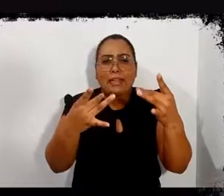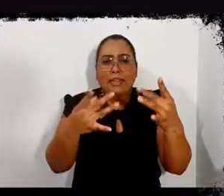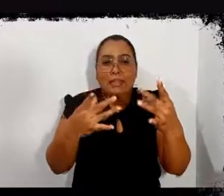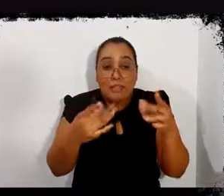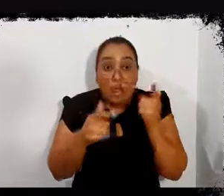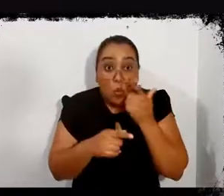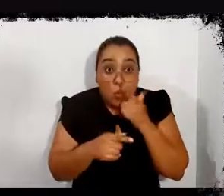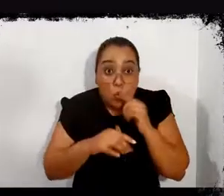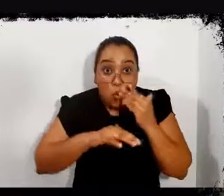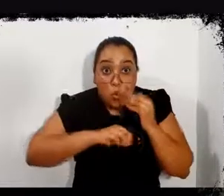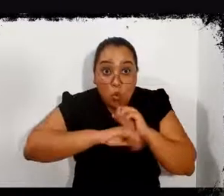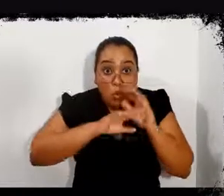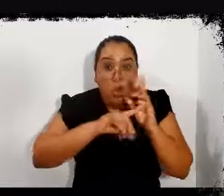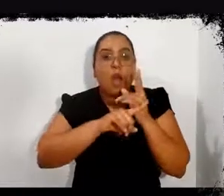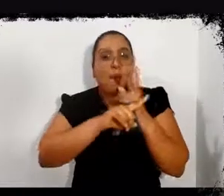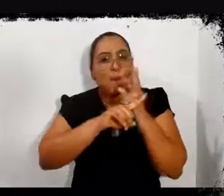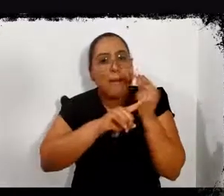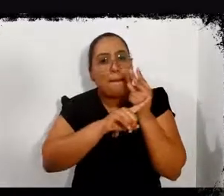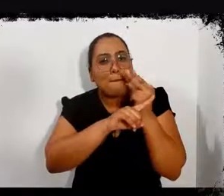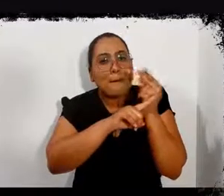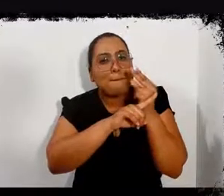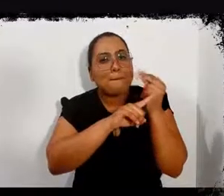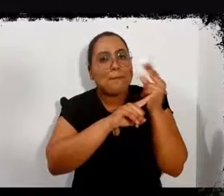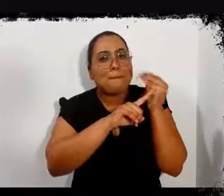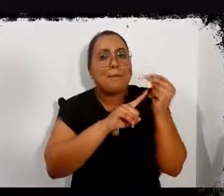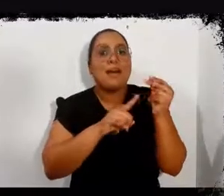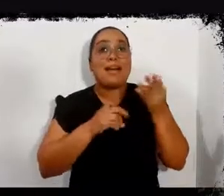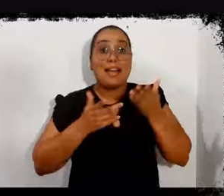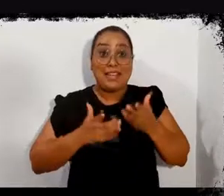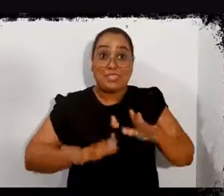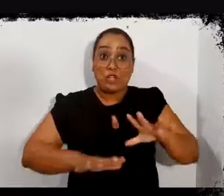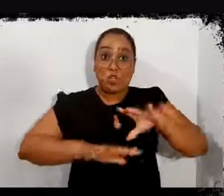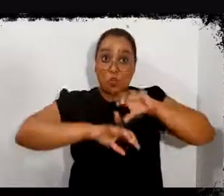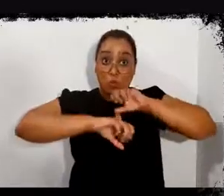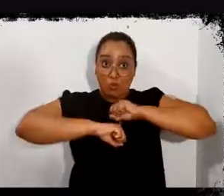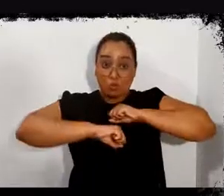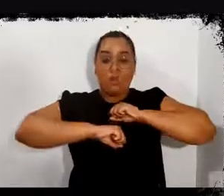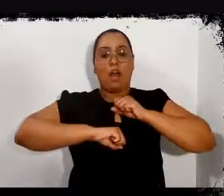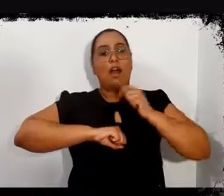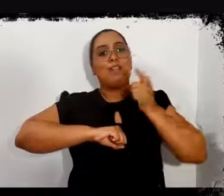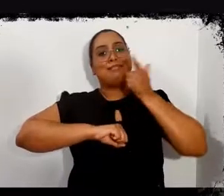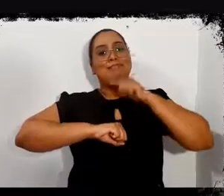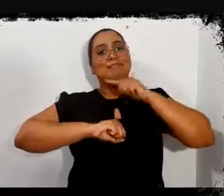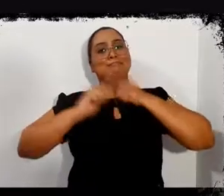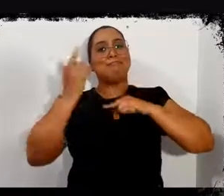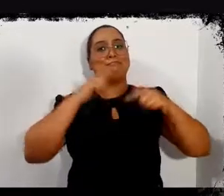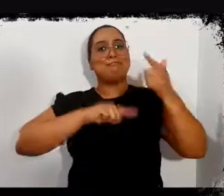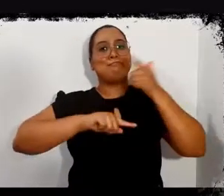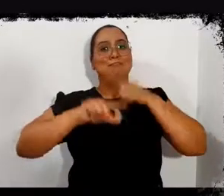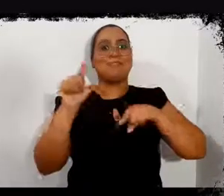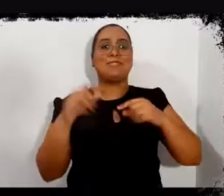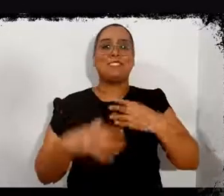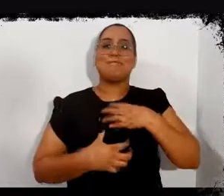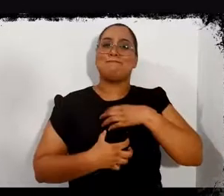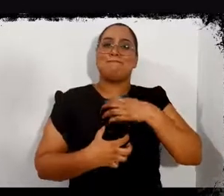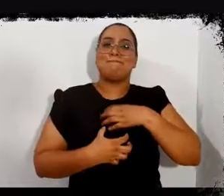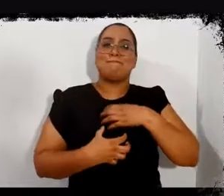é o processo central do desenvolvimento humano.